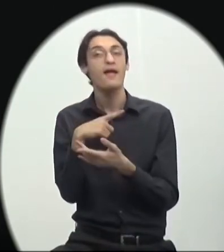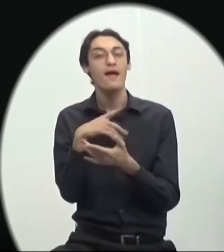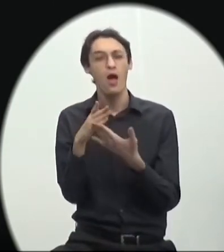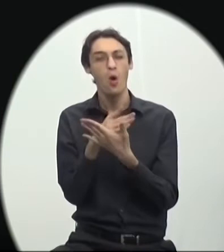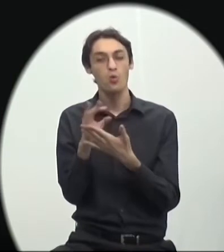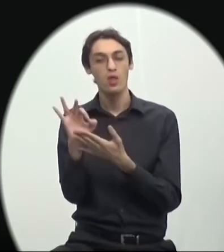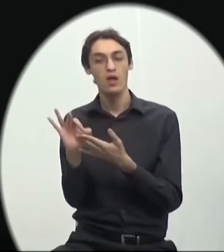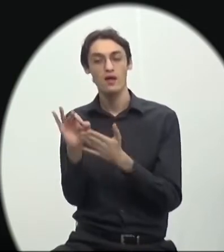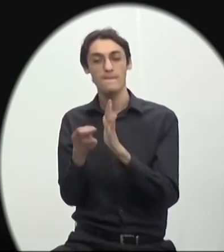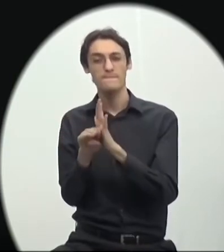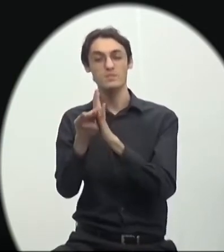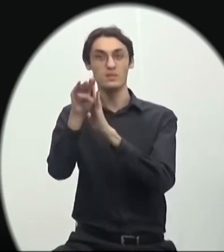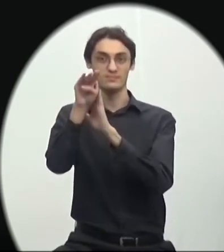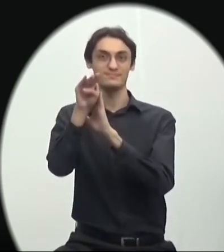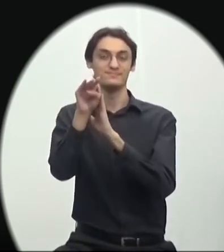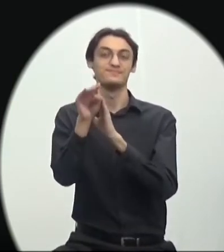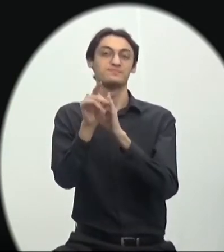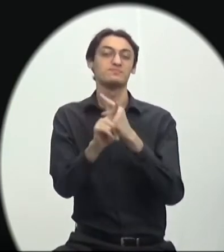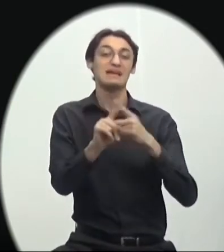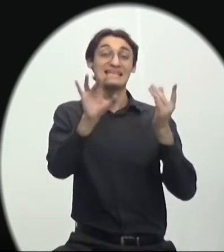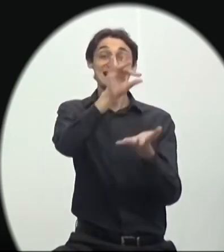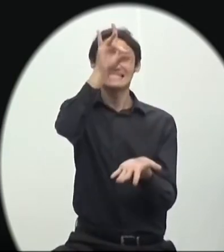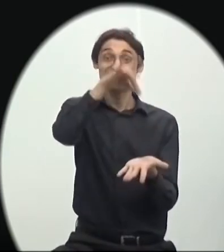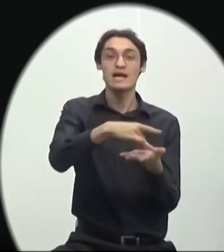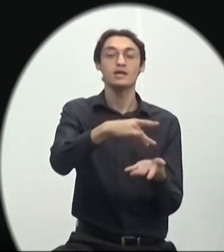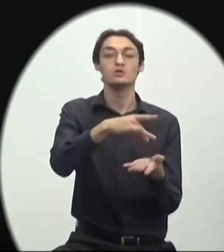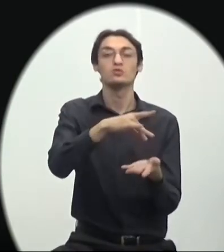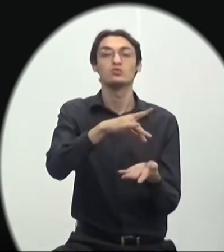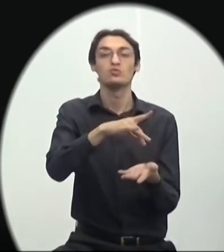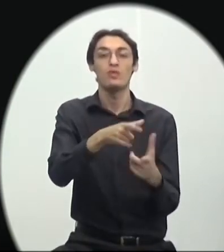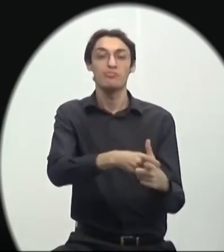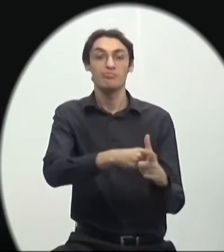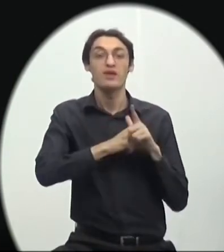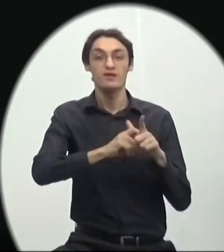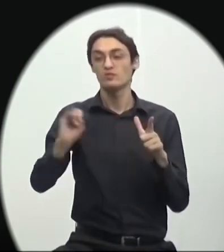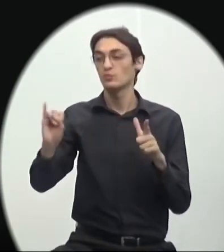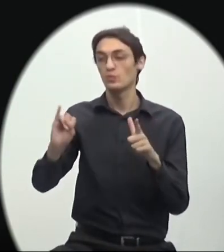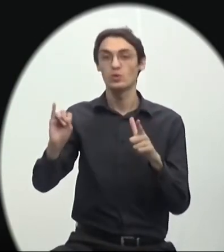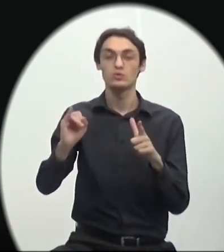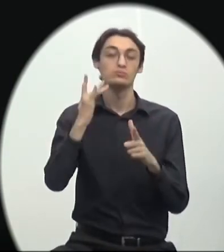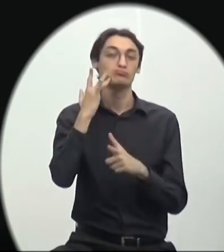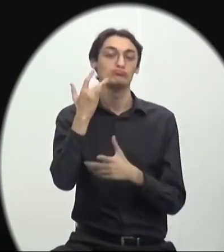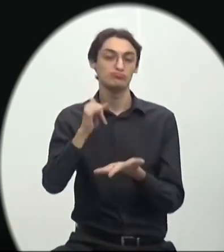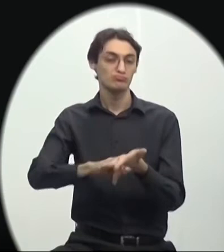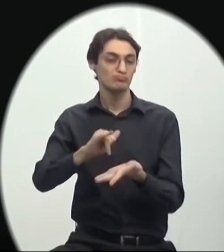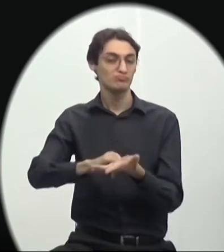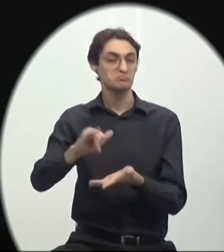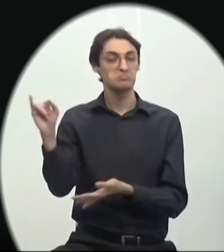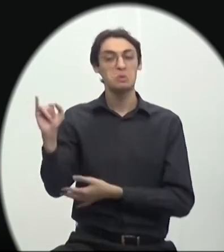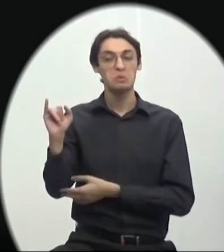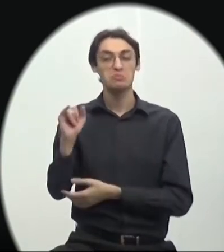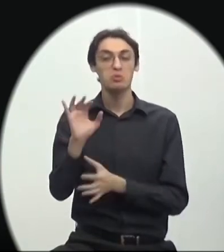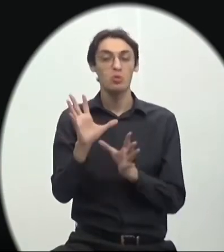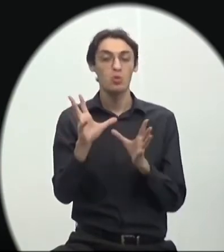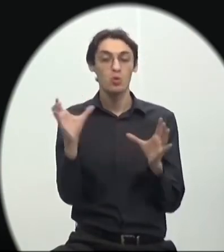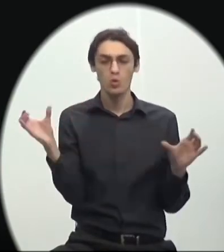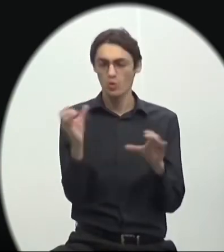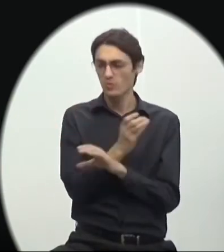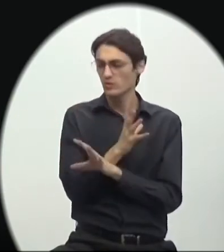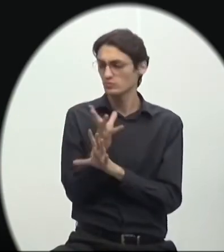exatamente quanto é que nós devemos de impostos, né? Impostos esses que a gente